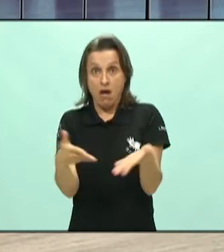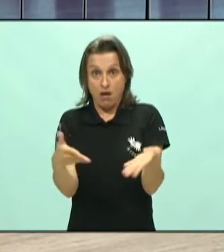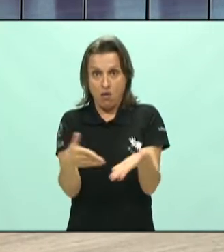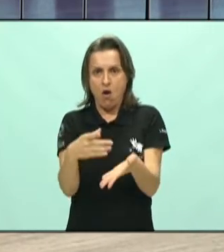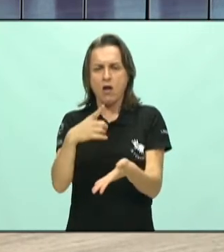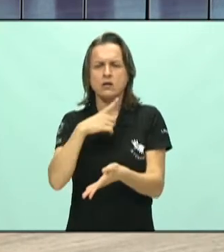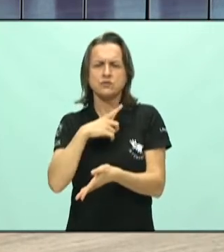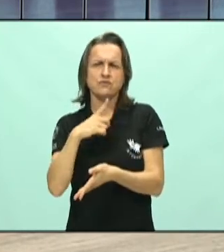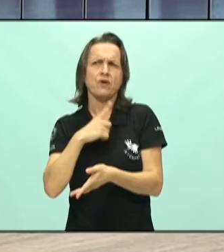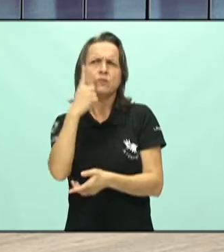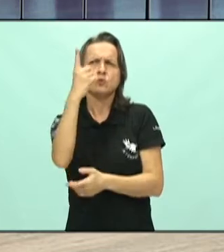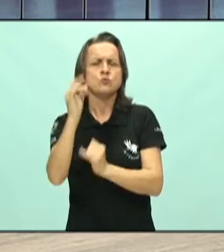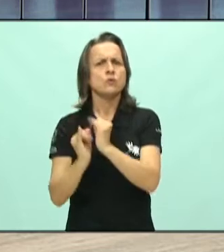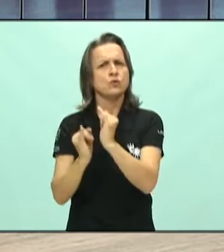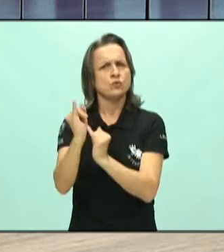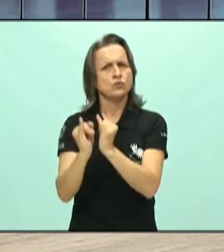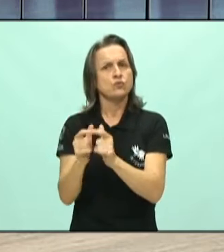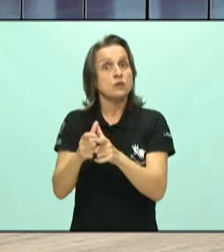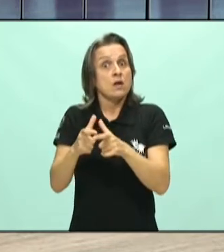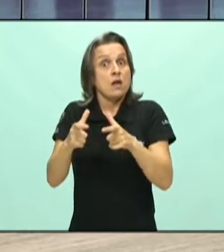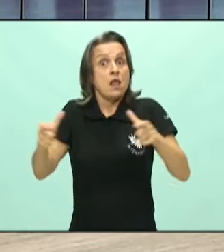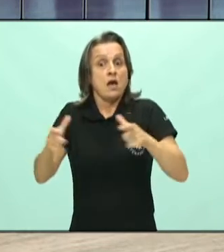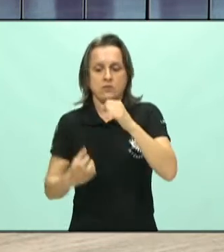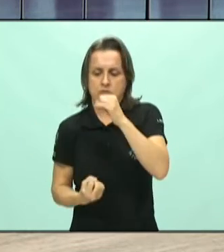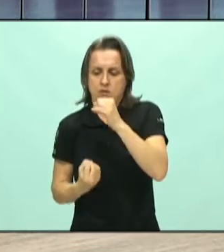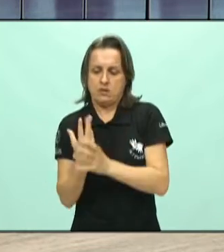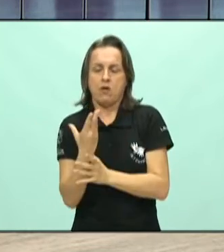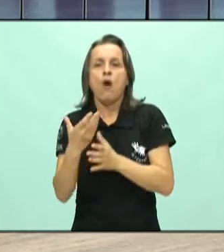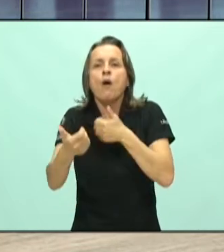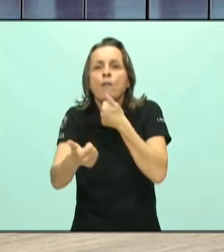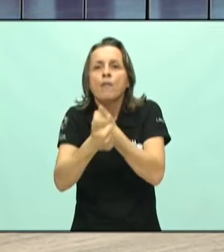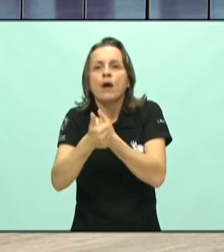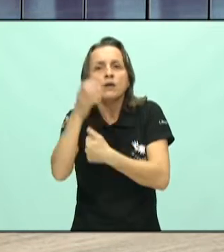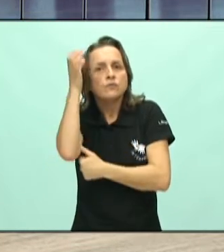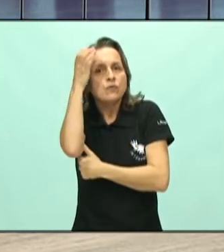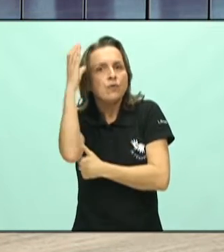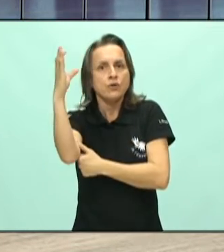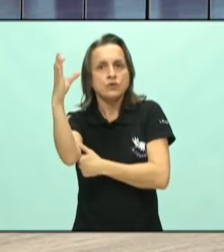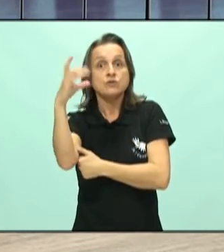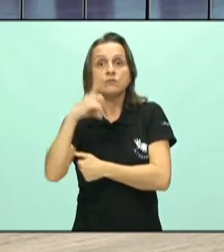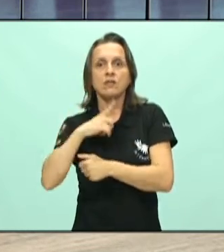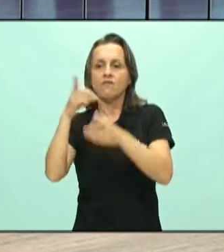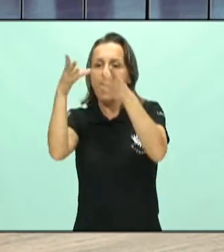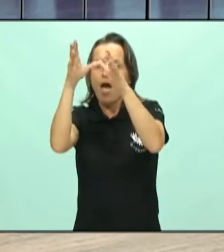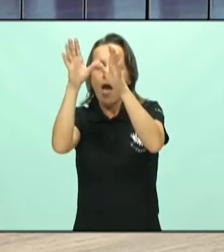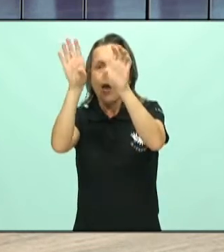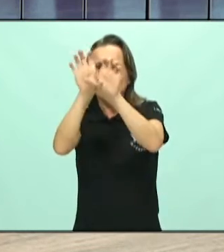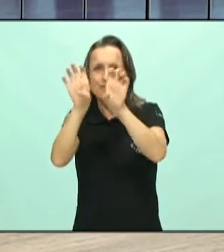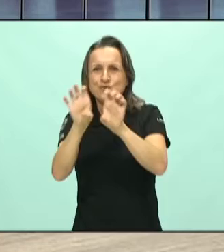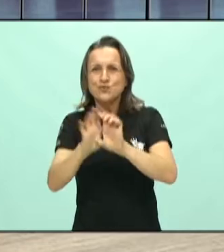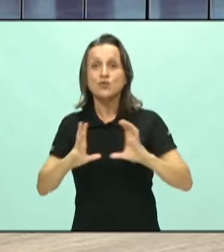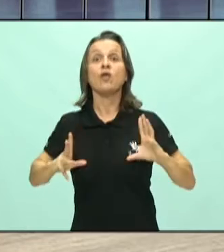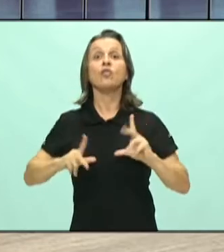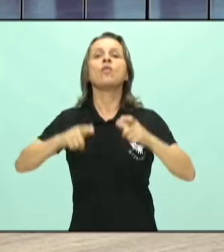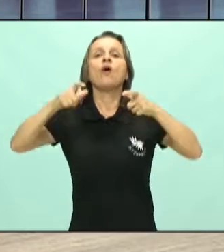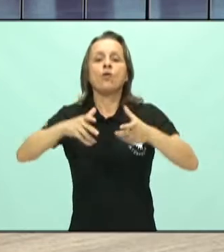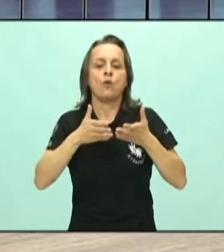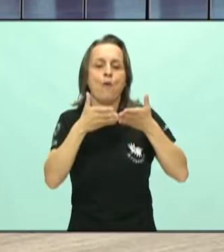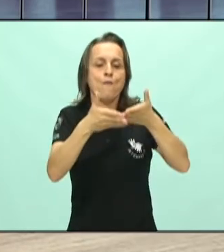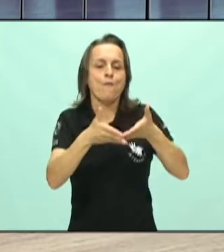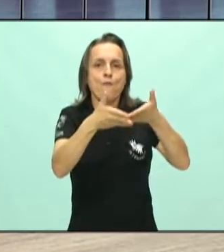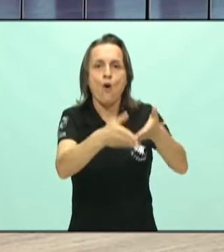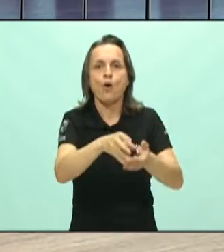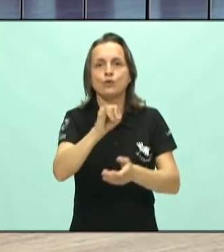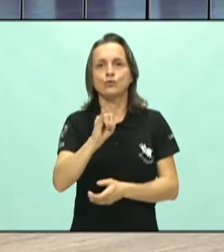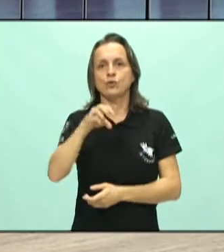que se instalou lá perto de Curitiba, que ela trouxe toda a sua estrutura pelo porto de Imbituba. Então, isso a gente